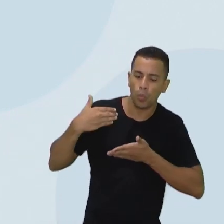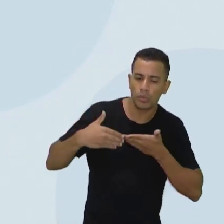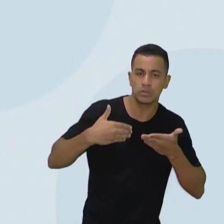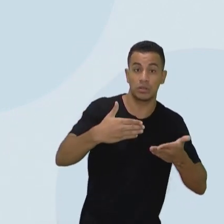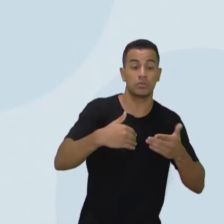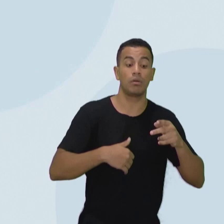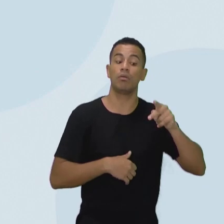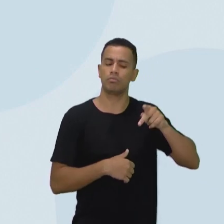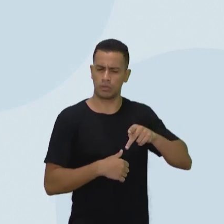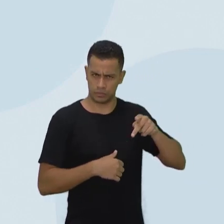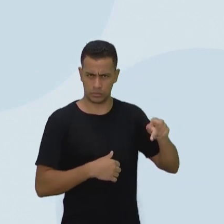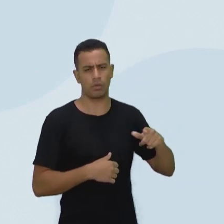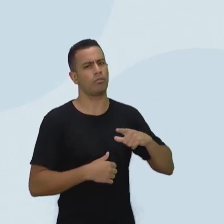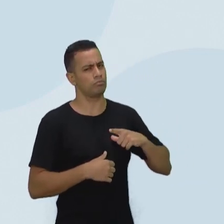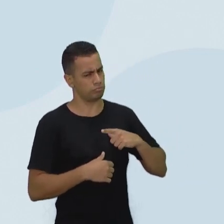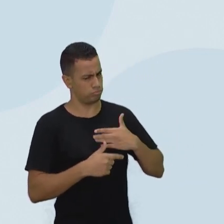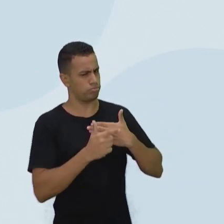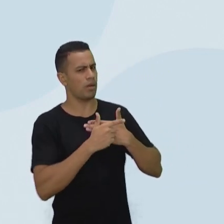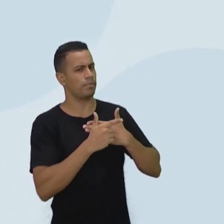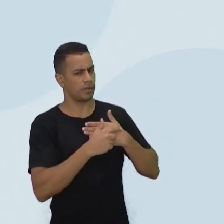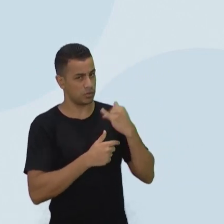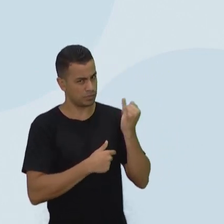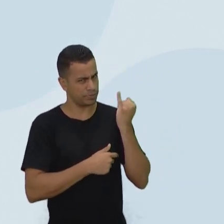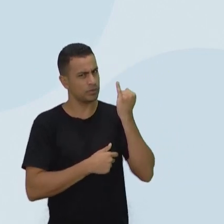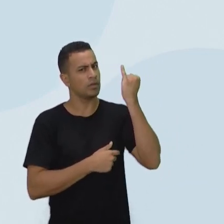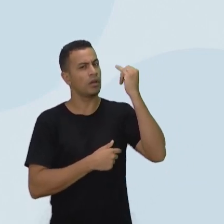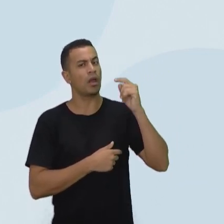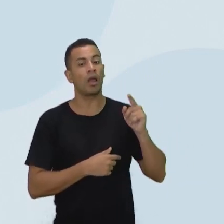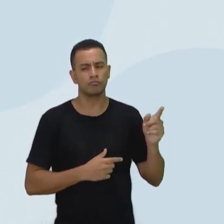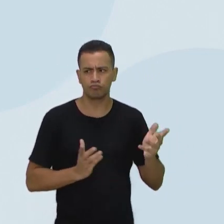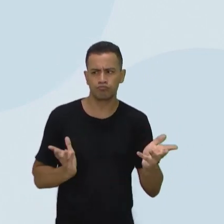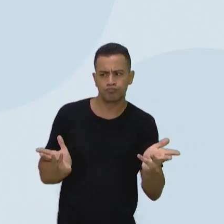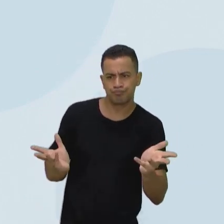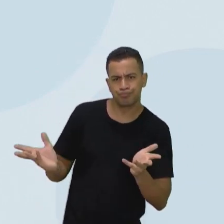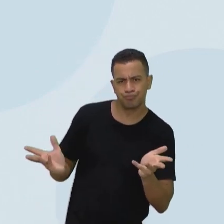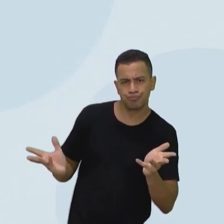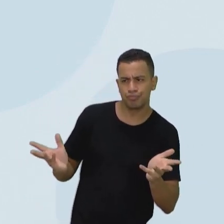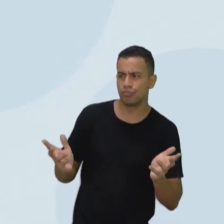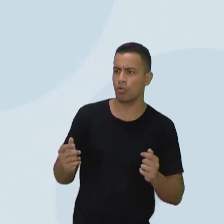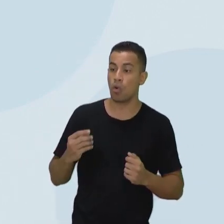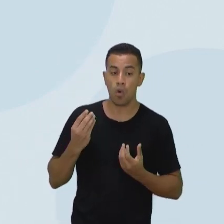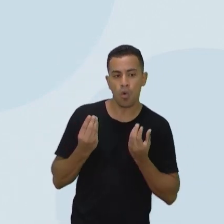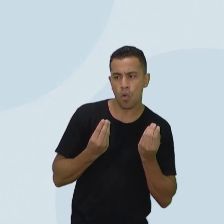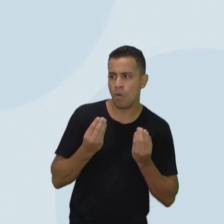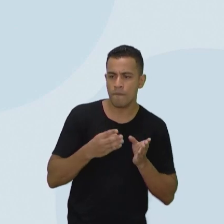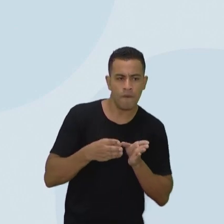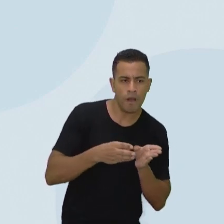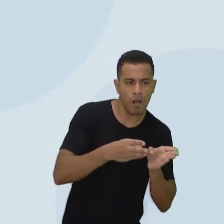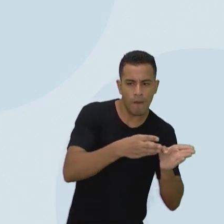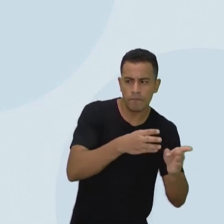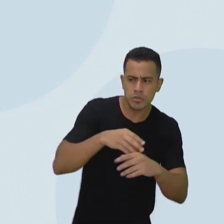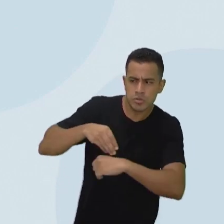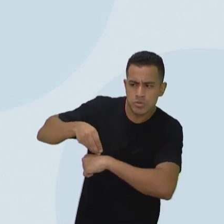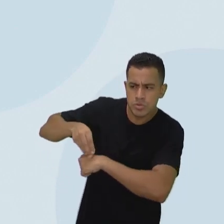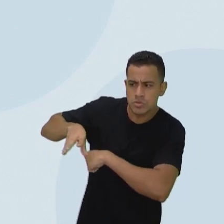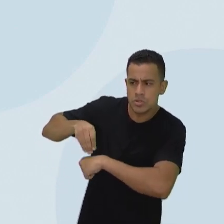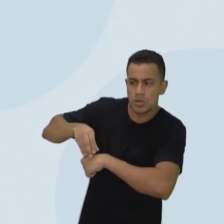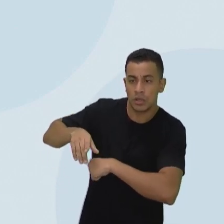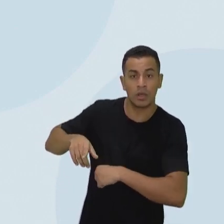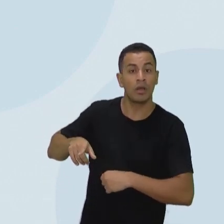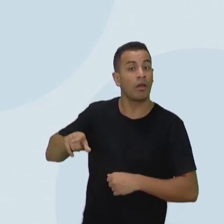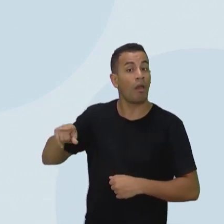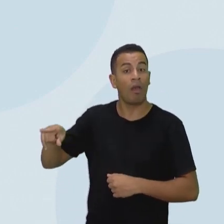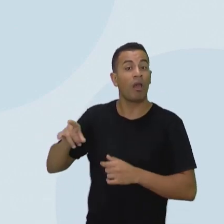papel muito importante. Tá? Ele que vai estar mediando, ele que vai estar mostrando os caminhos e o estudante ele vai estar mais livre para